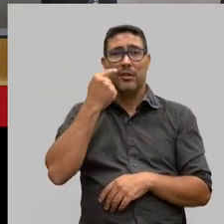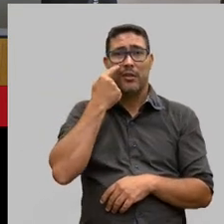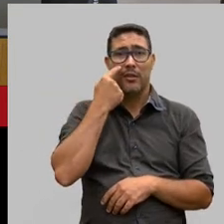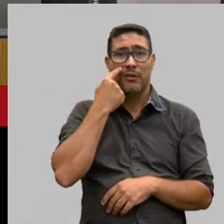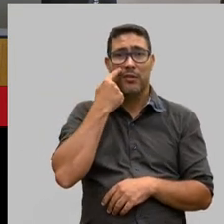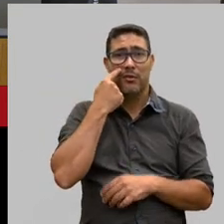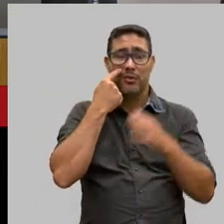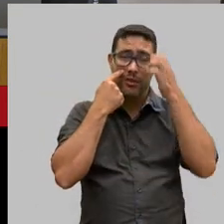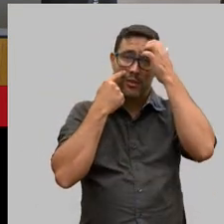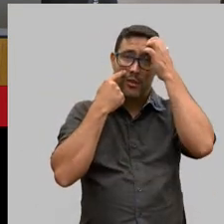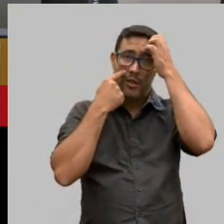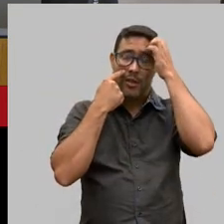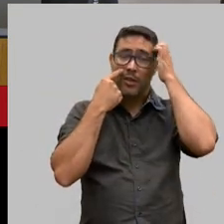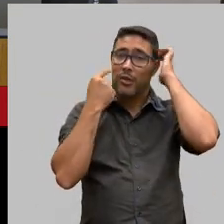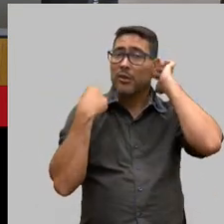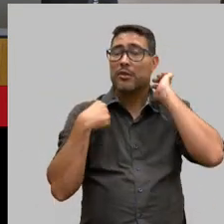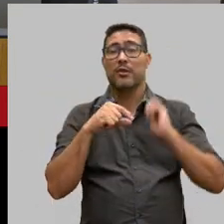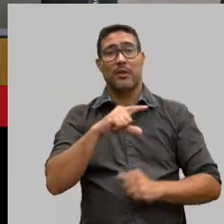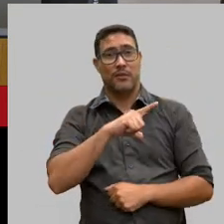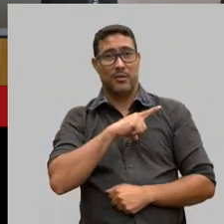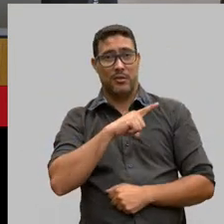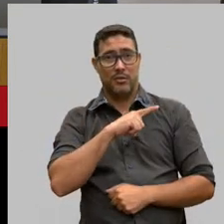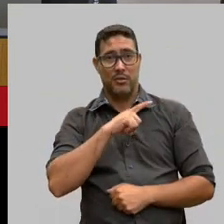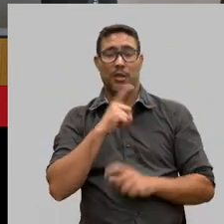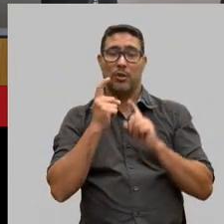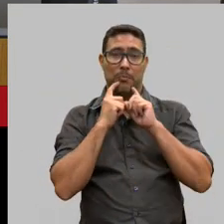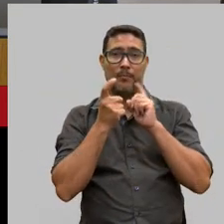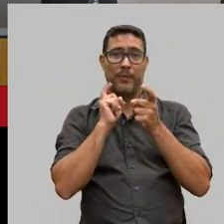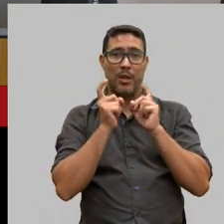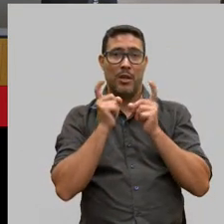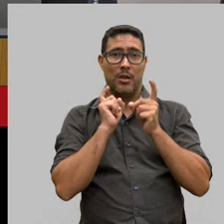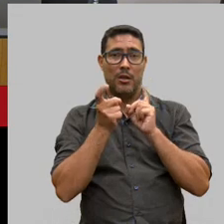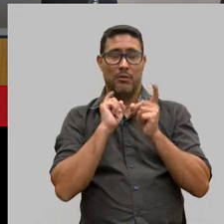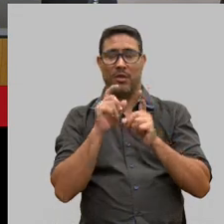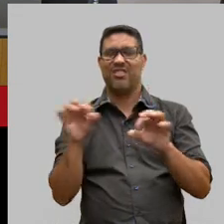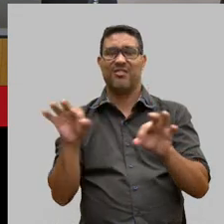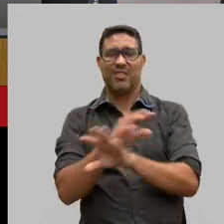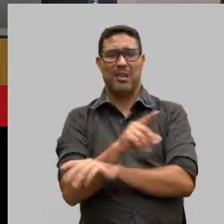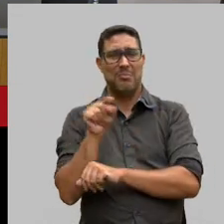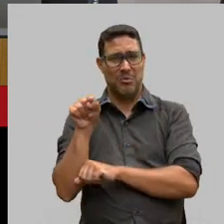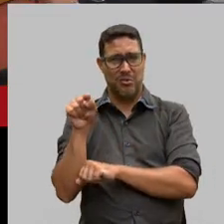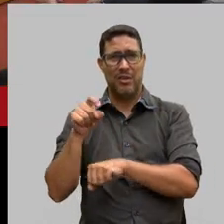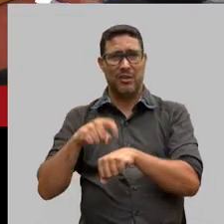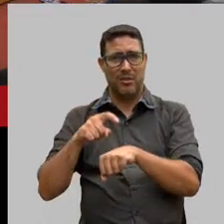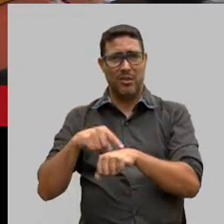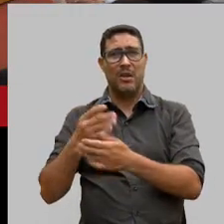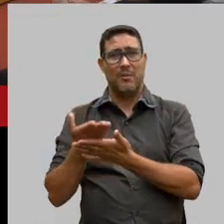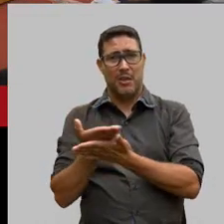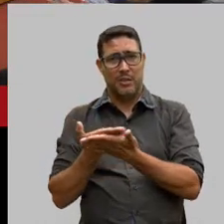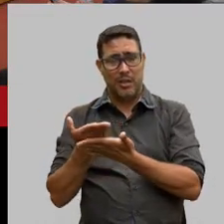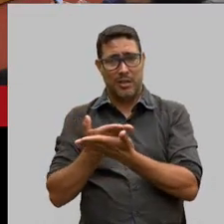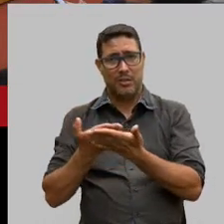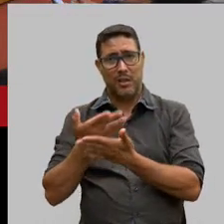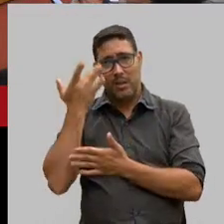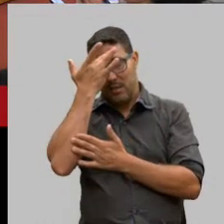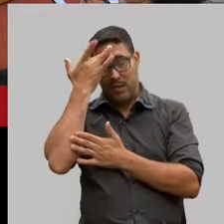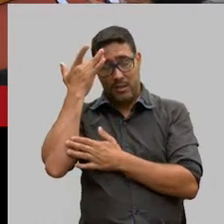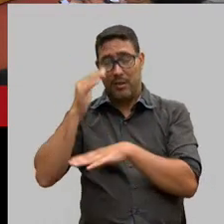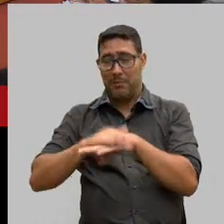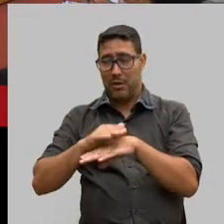Nós estávamos tendo uma audiência hoje marcada acabamos agora a audiência para tratar da pessoa com